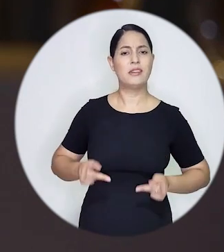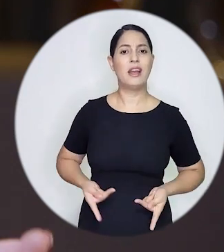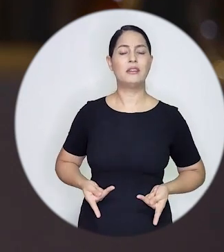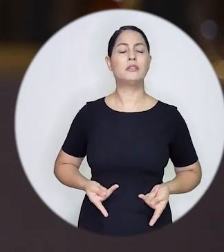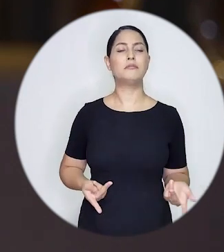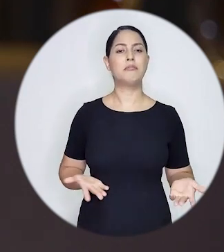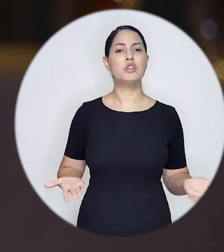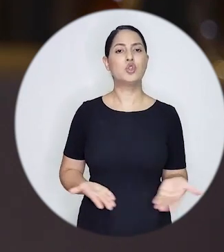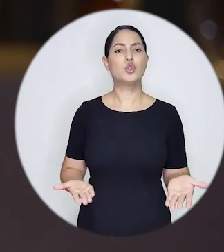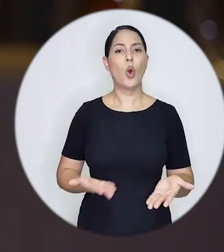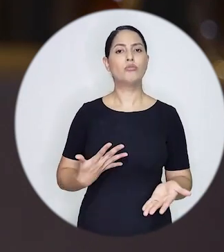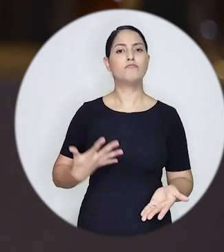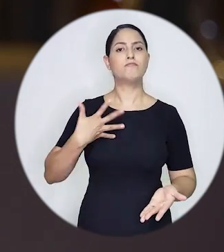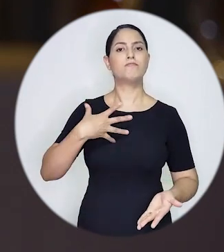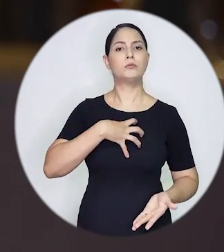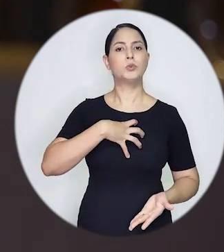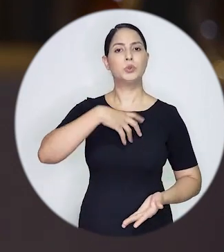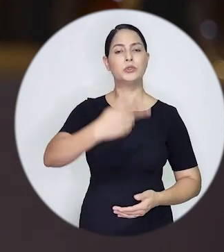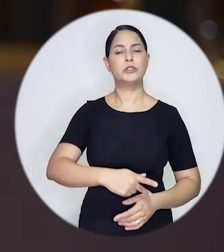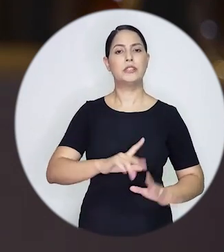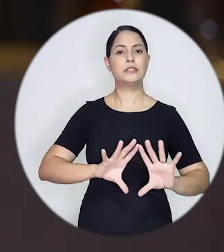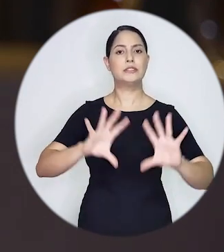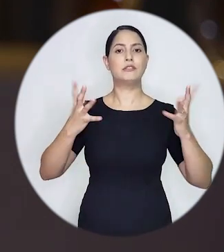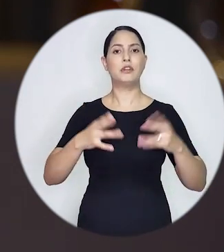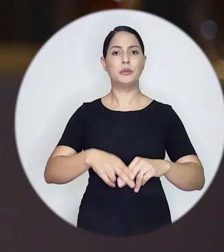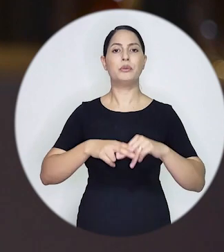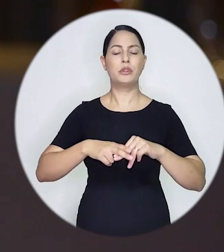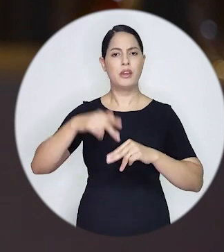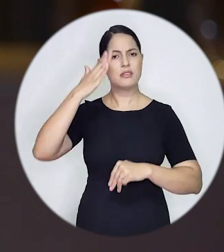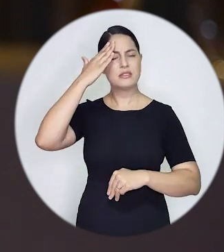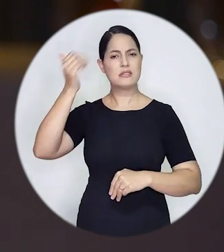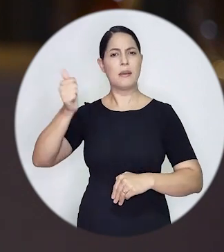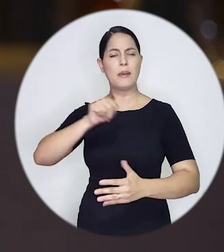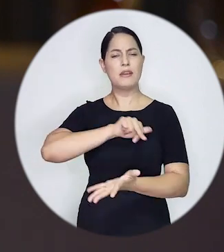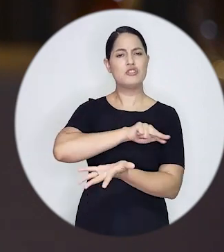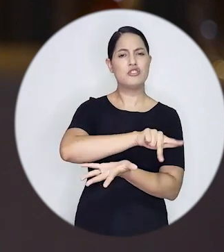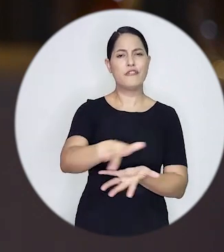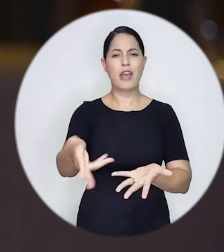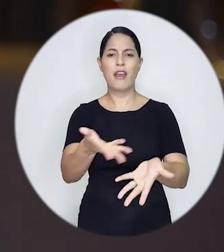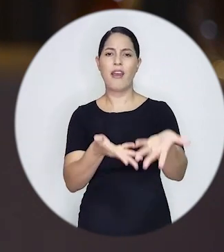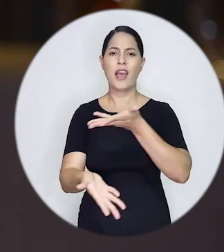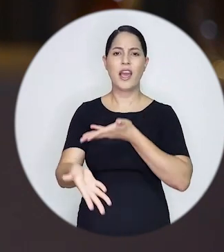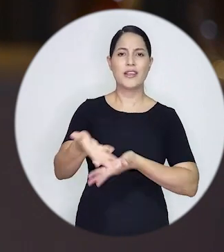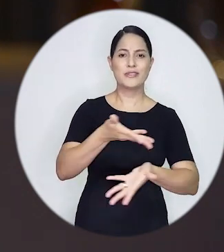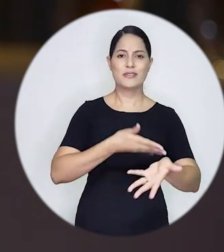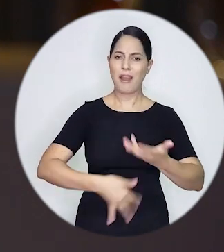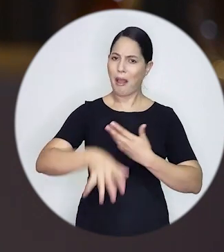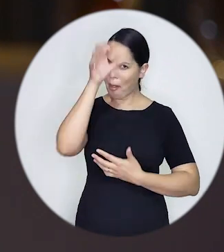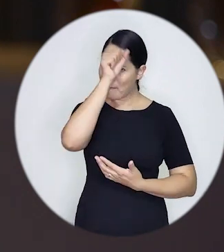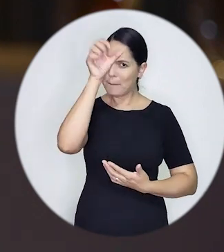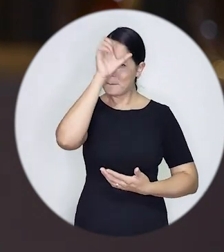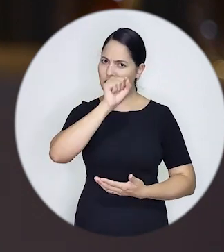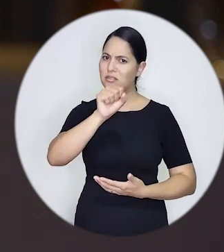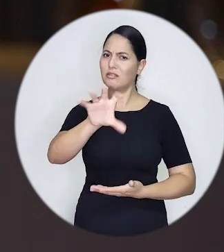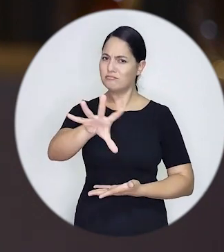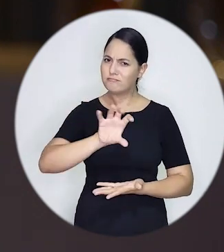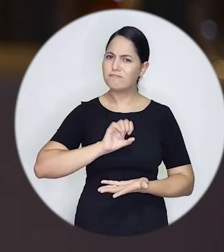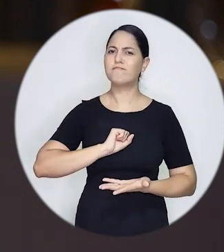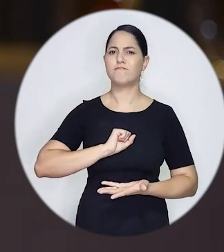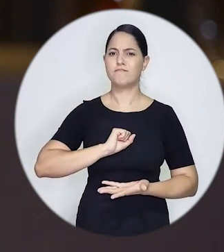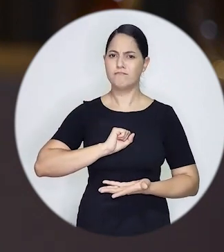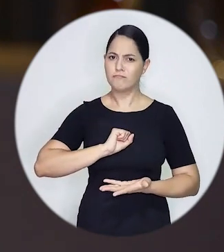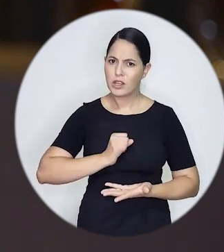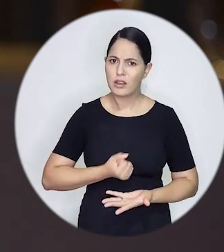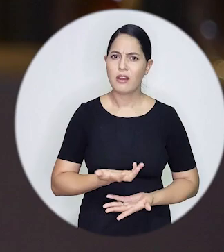Direito Ambiental Tributário. Com 7 painéis, o evento tratou de eventuais impactos ao meio ambiente a partir de